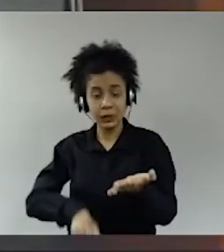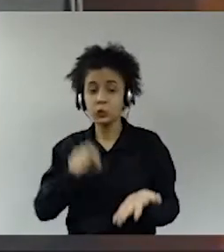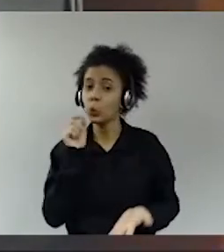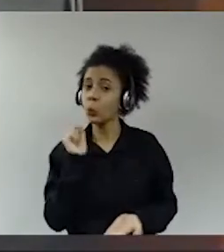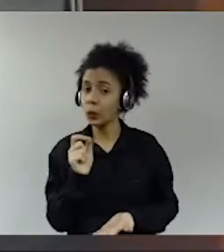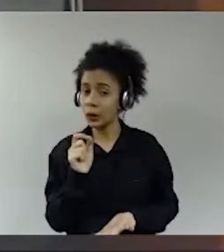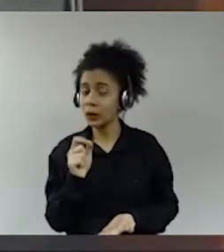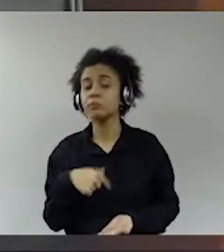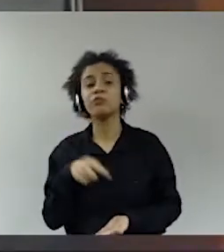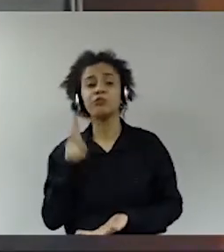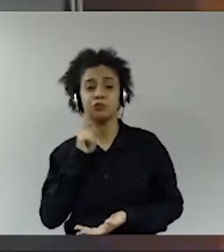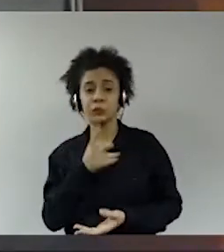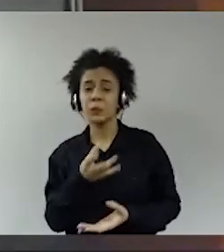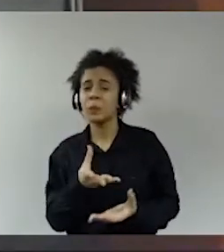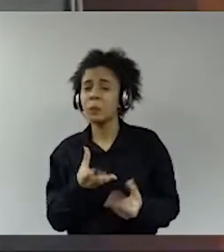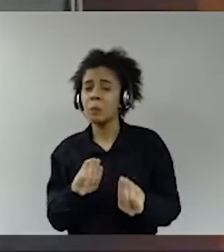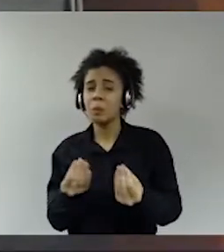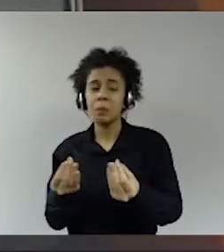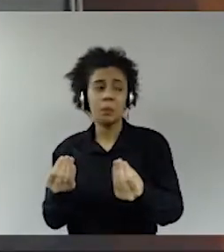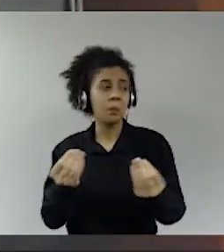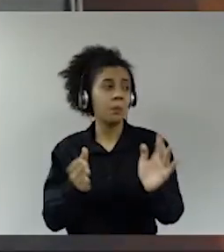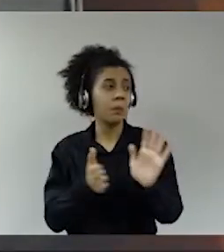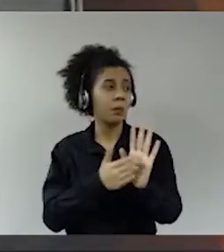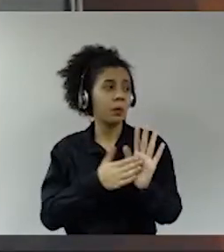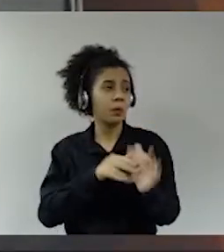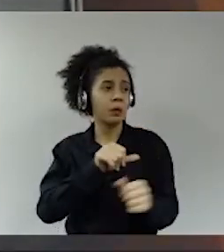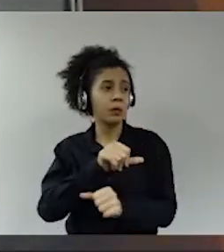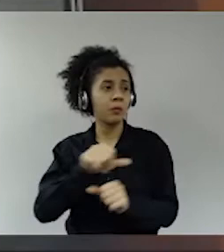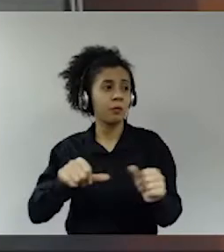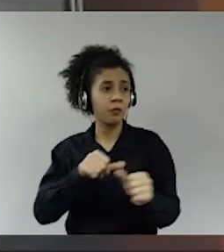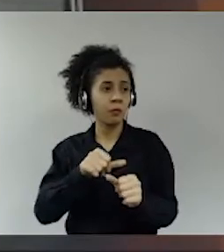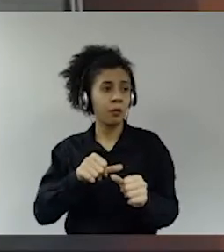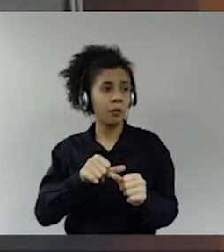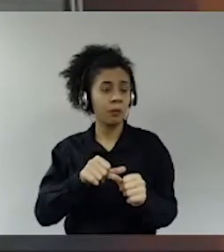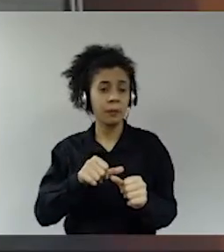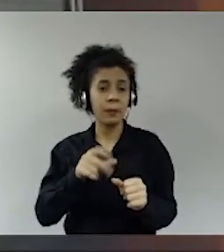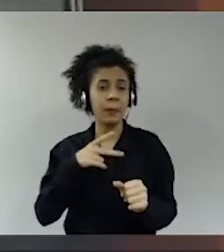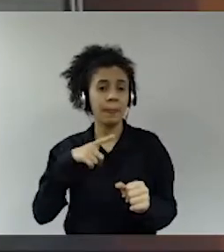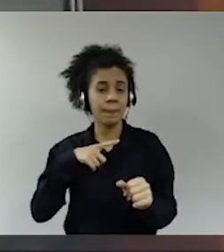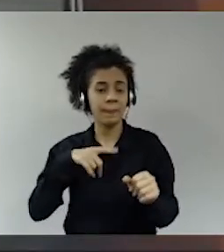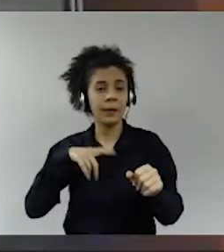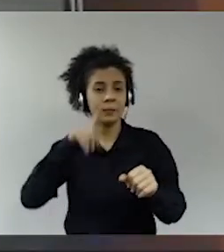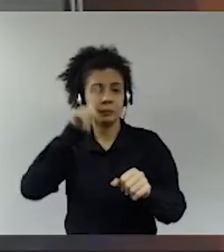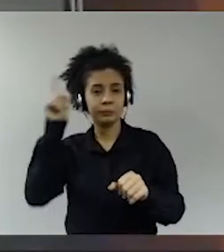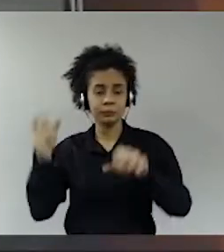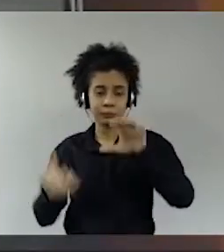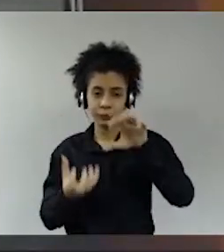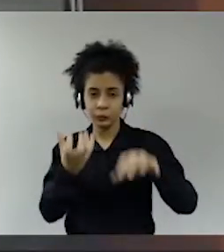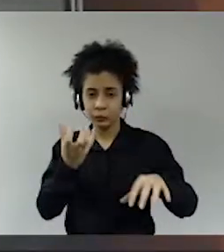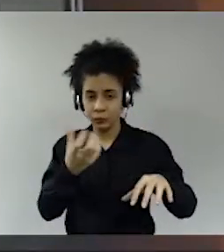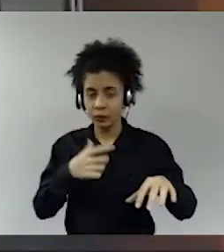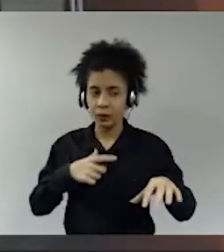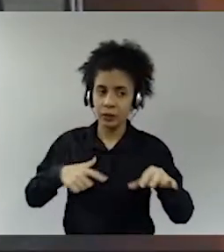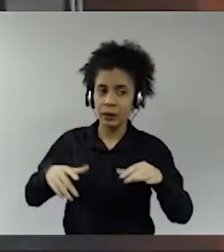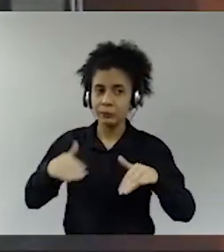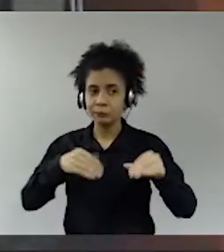que há vários projetos de reforma tributária que tramitam no Congresso Nacional.